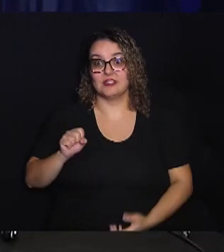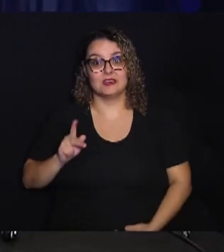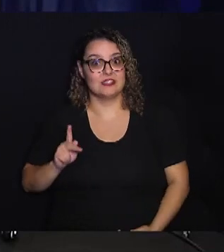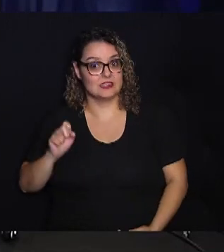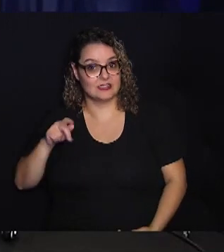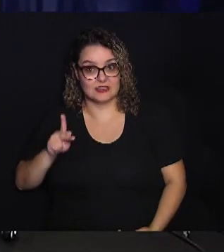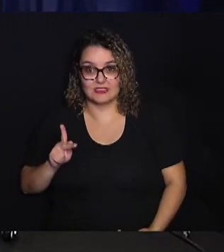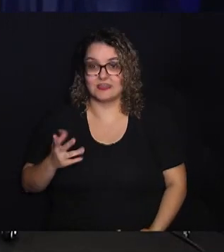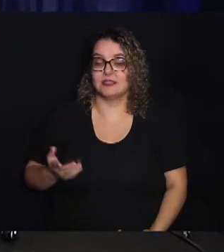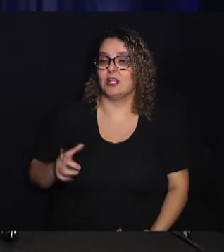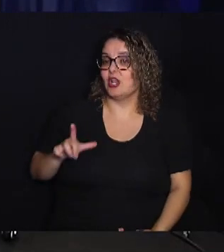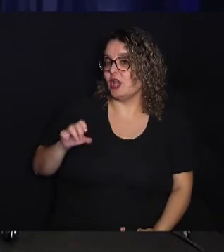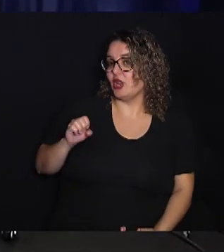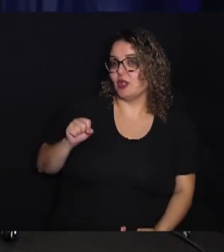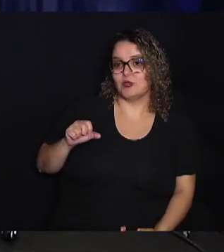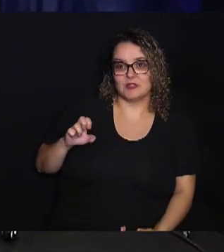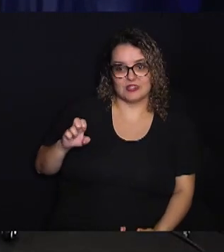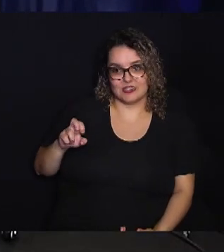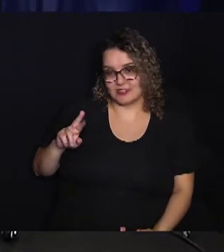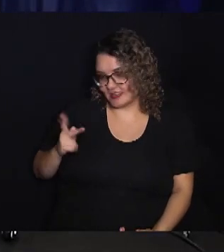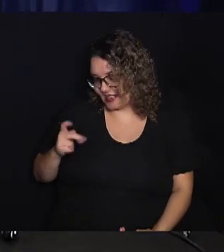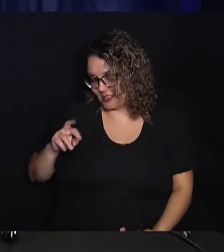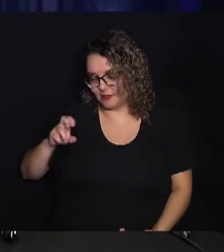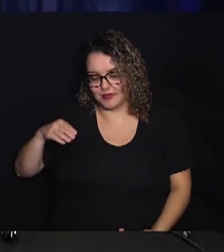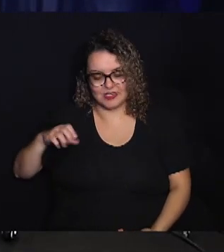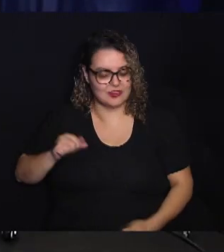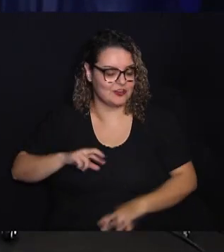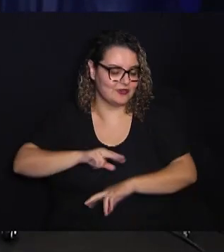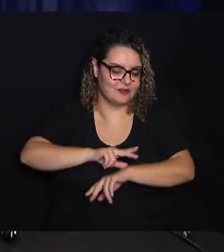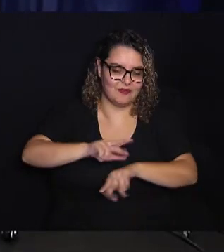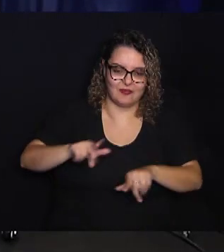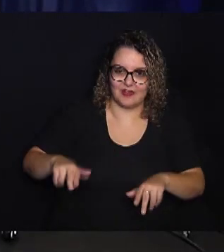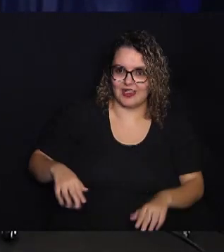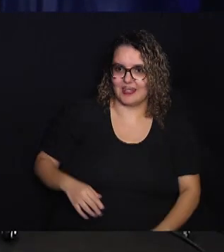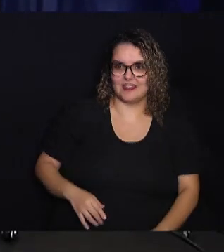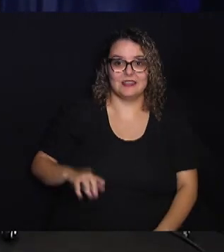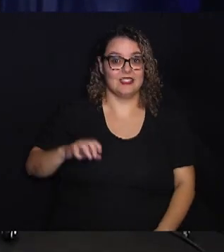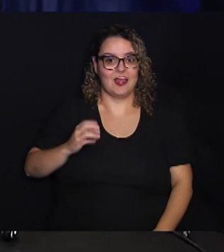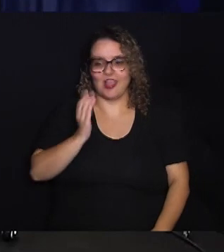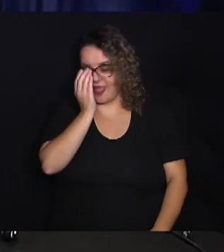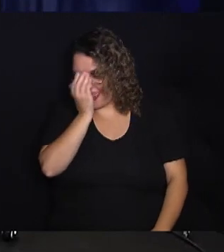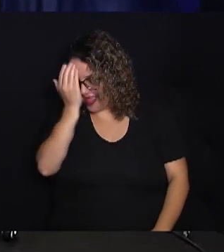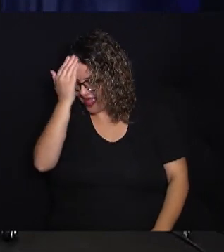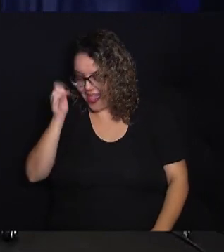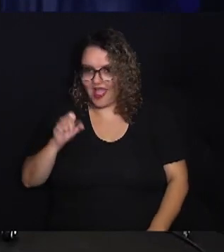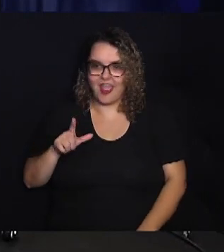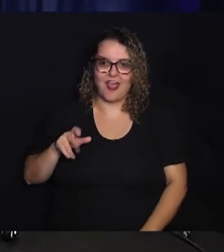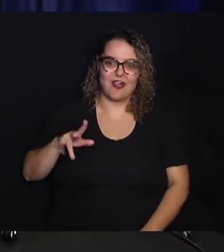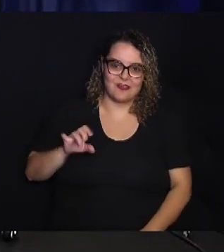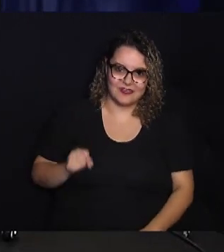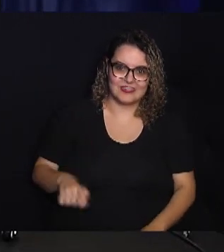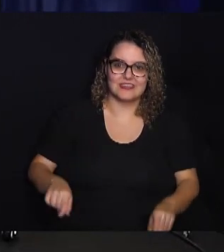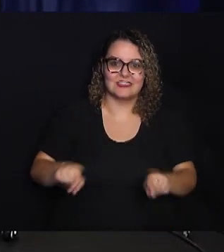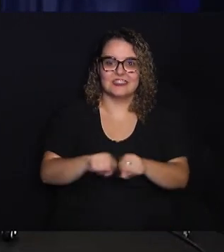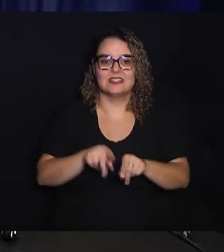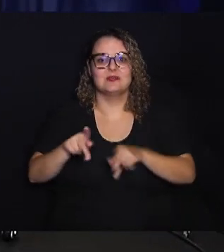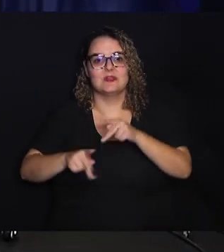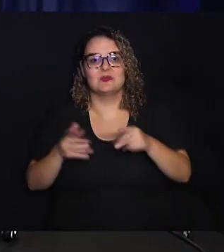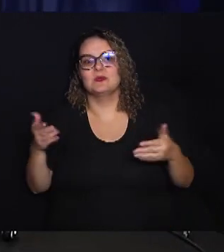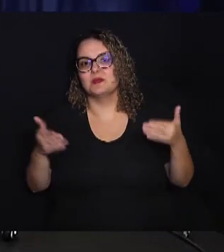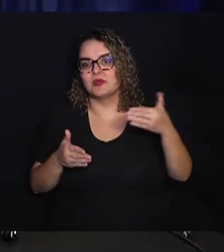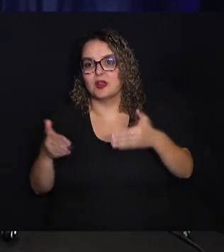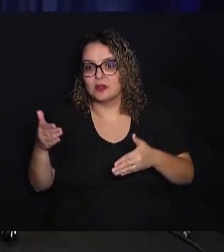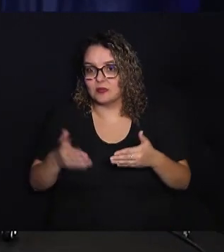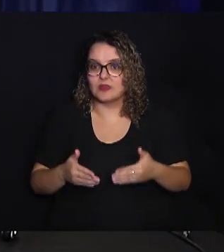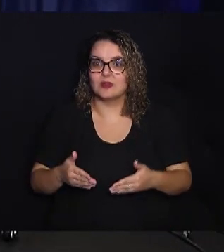Titãs, Los Hermanos, Metallica, Led Zeppelin, ABBA, Elvis Presley, vai ter o Rei também. E o público vai participar do